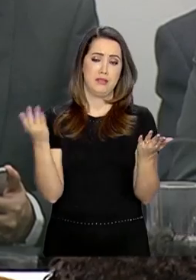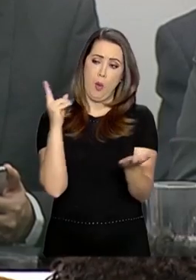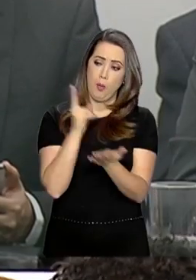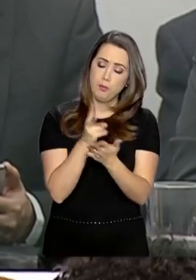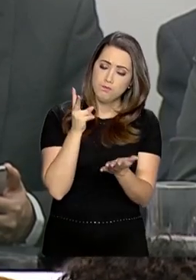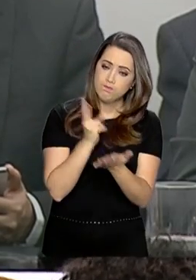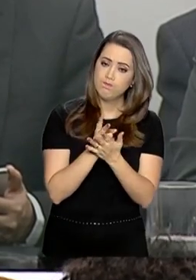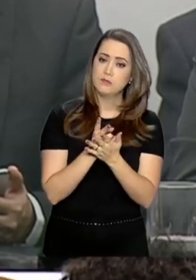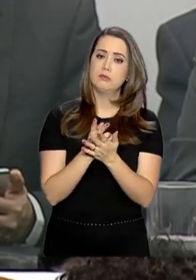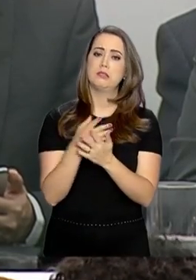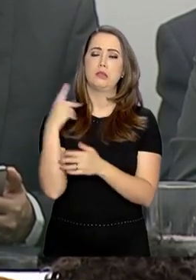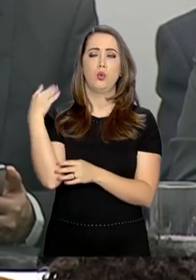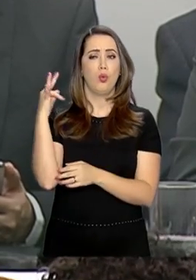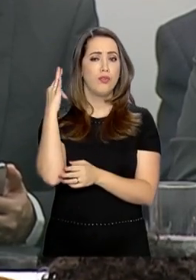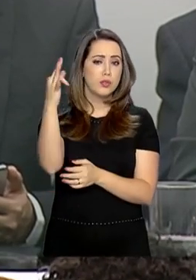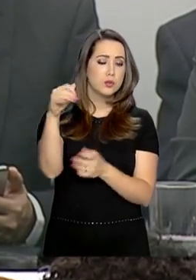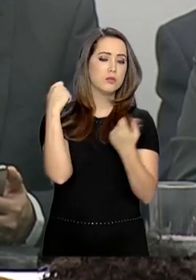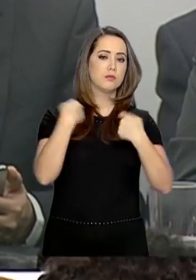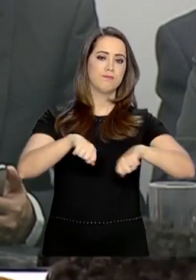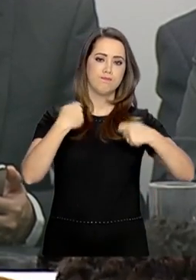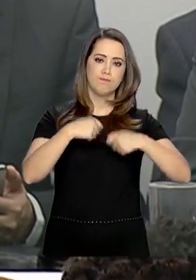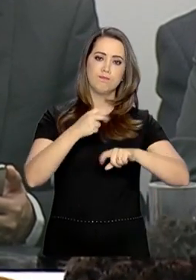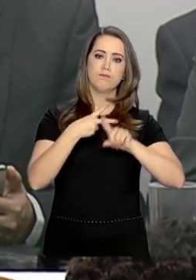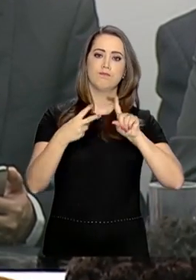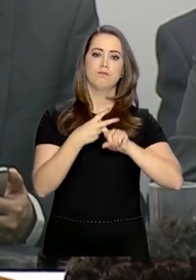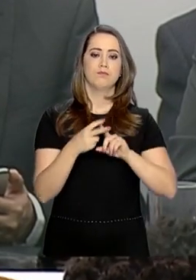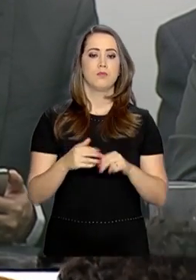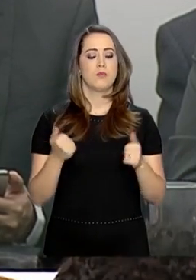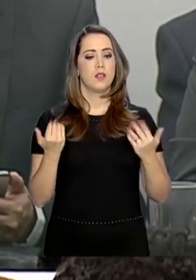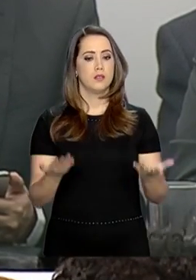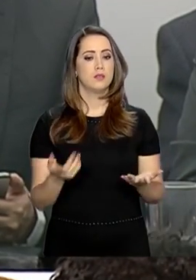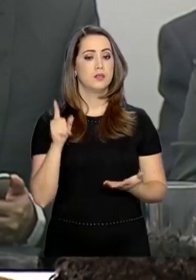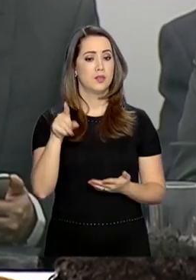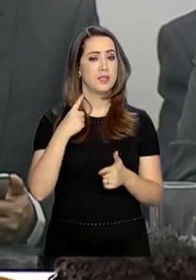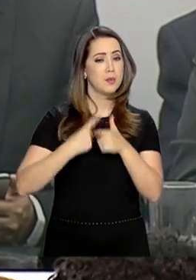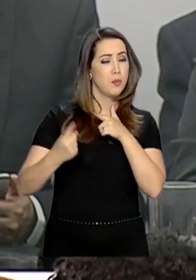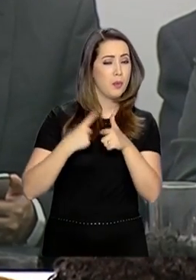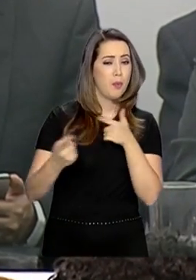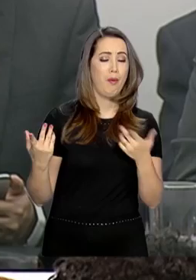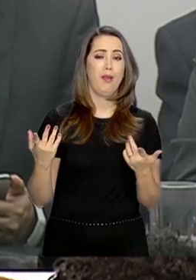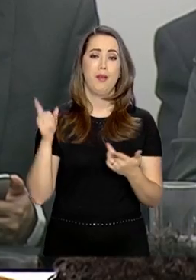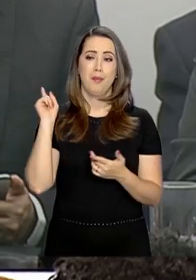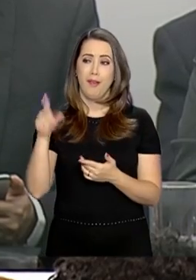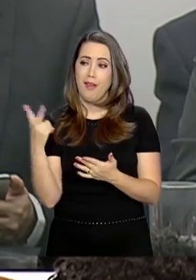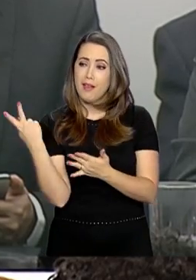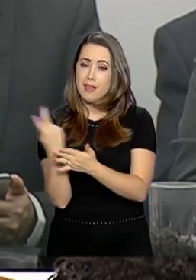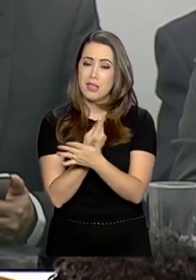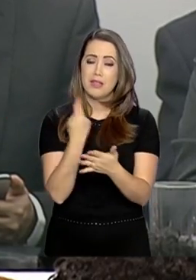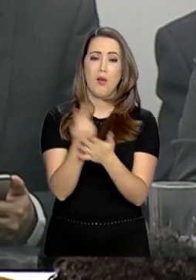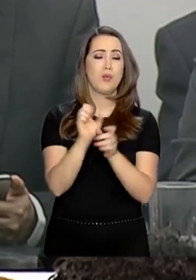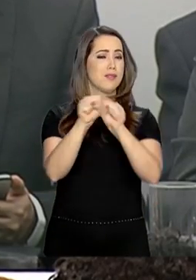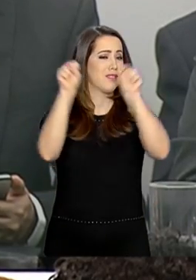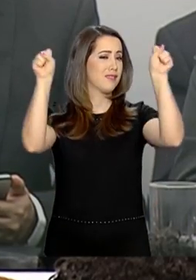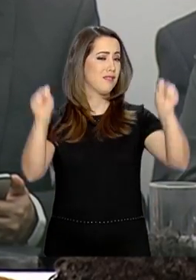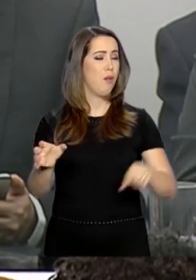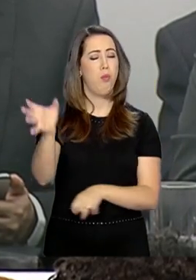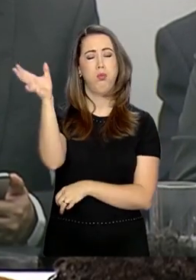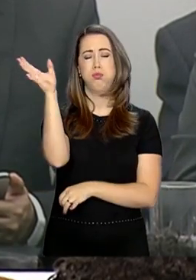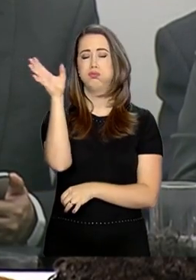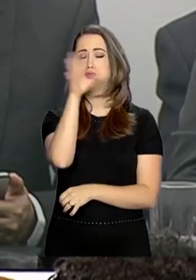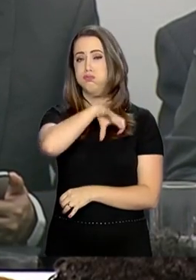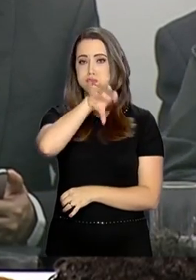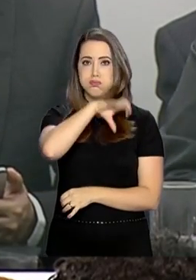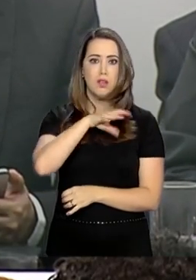tempo, eles pesarão no futuro da Previdência. Então, essa condenação é inequívoca, é um sistema ruim, é um